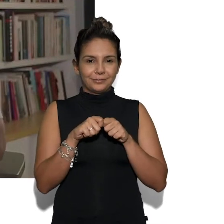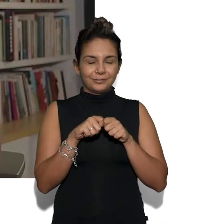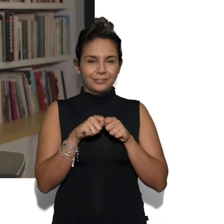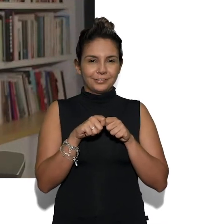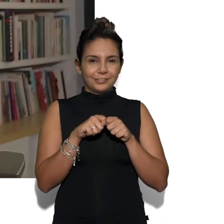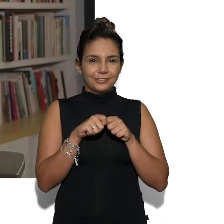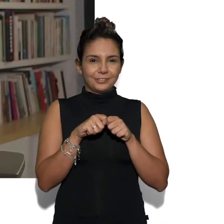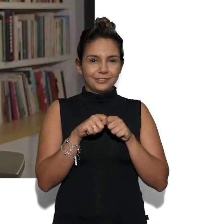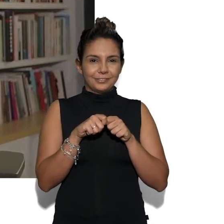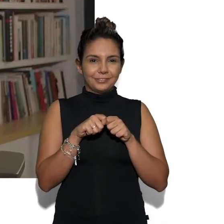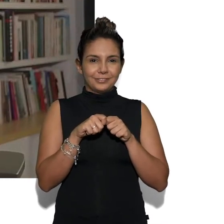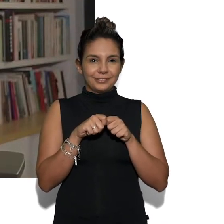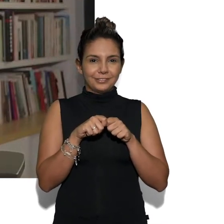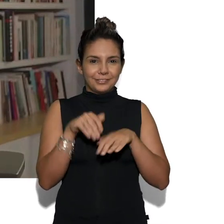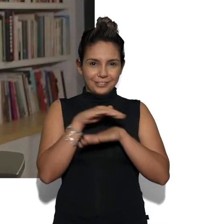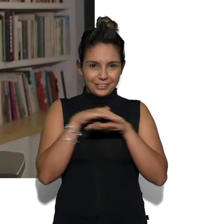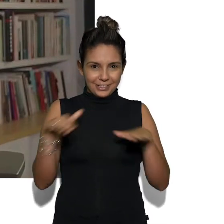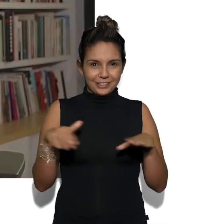esse